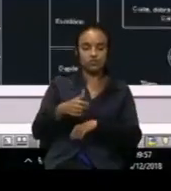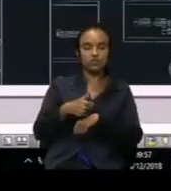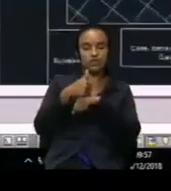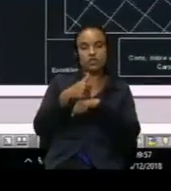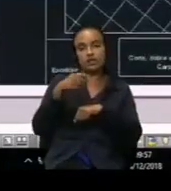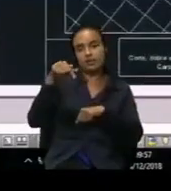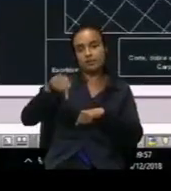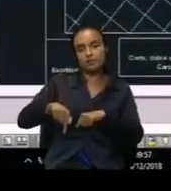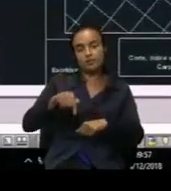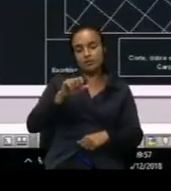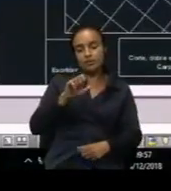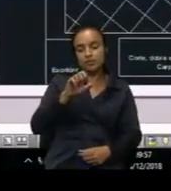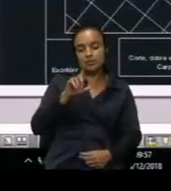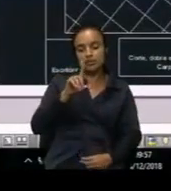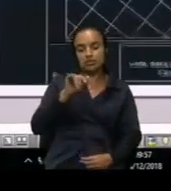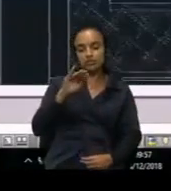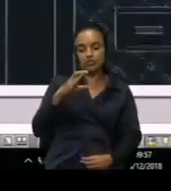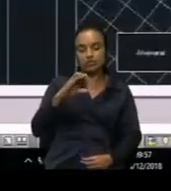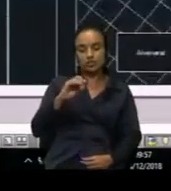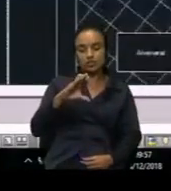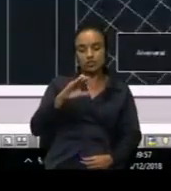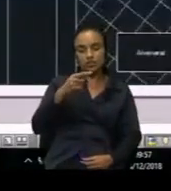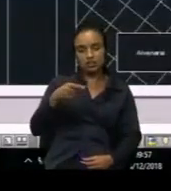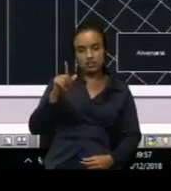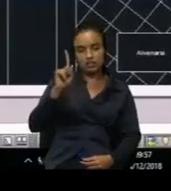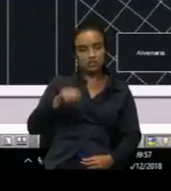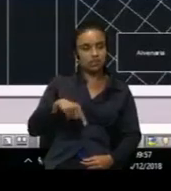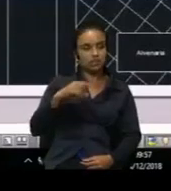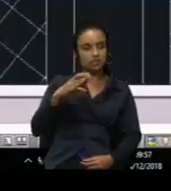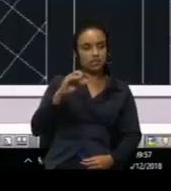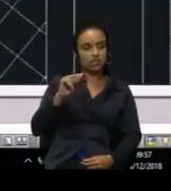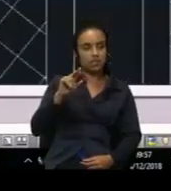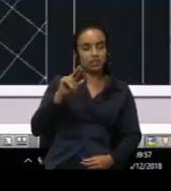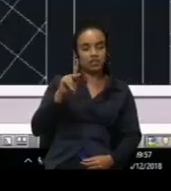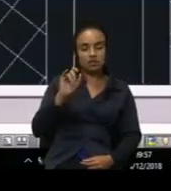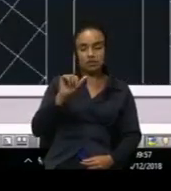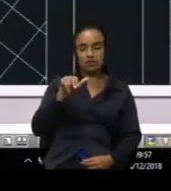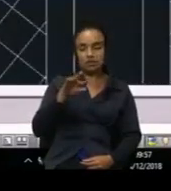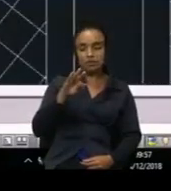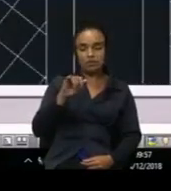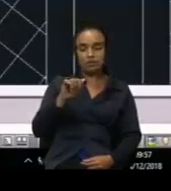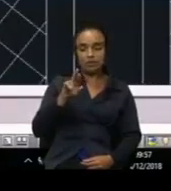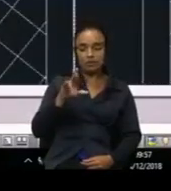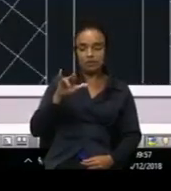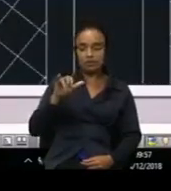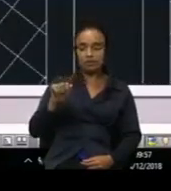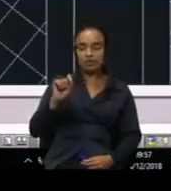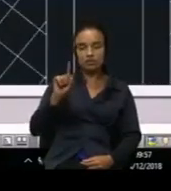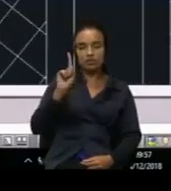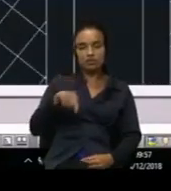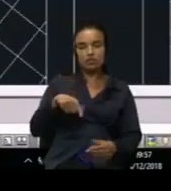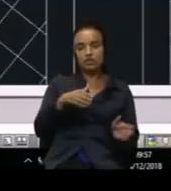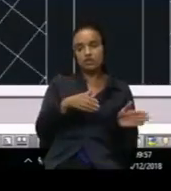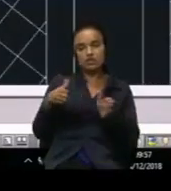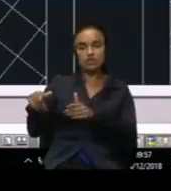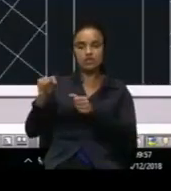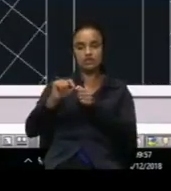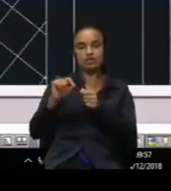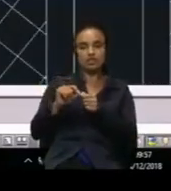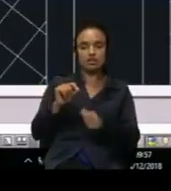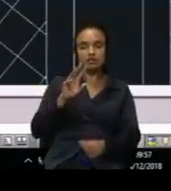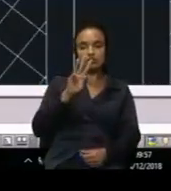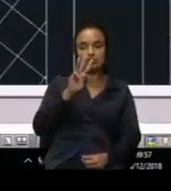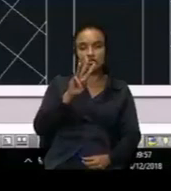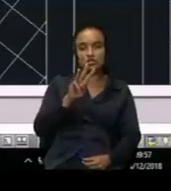Principalmente aqui a minha edificação, tá? Principalmente começando pela carpintaria. Tá, carpintaria. Fiz uma carpintaria de 3 por 2,